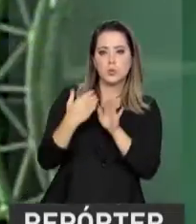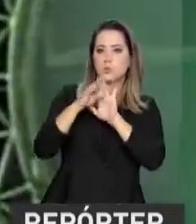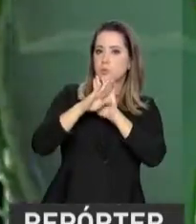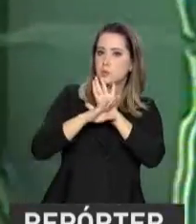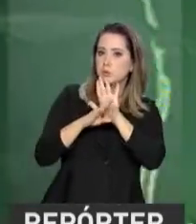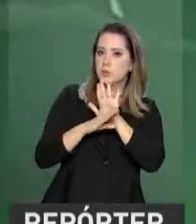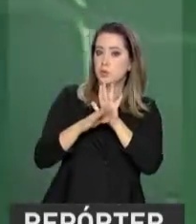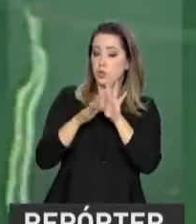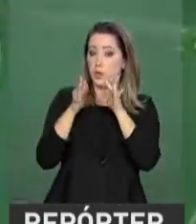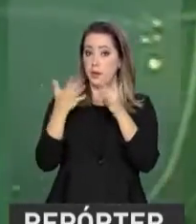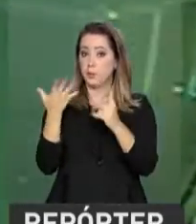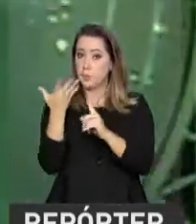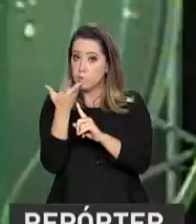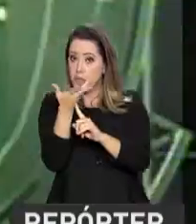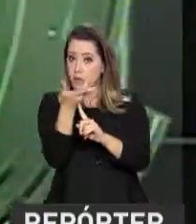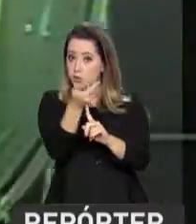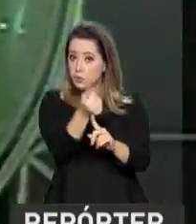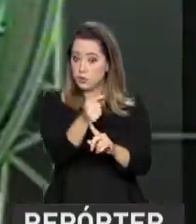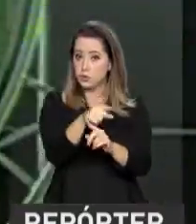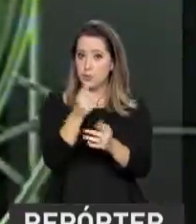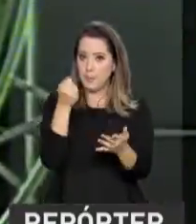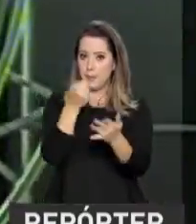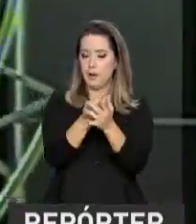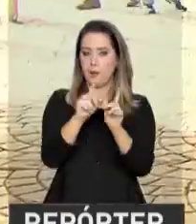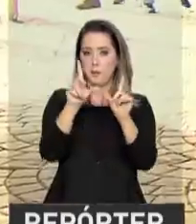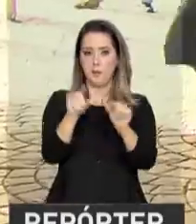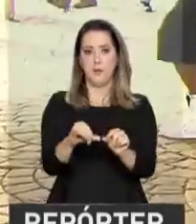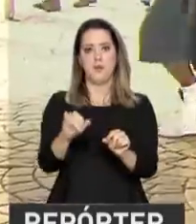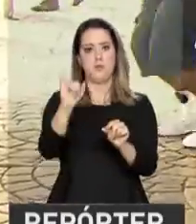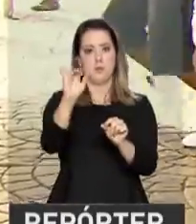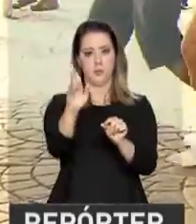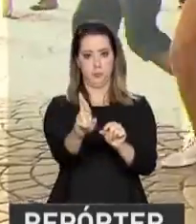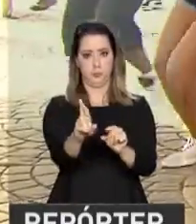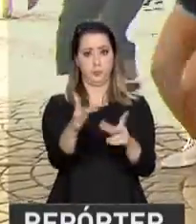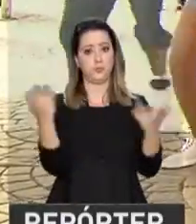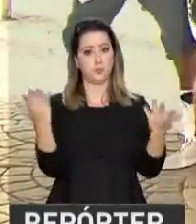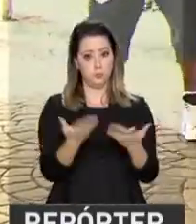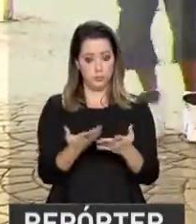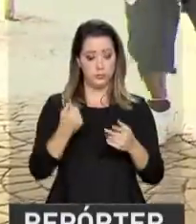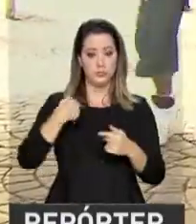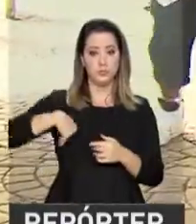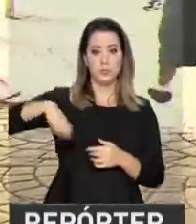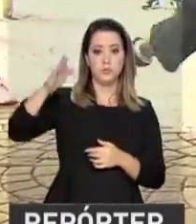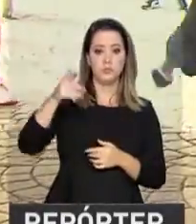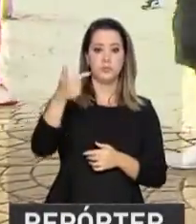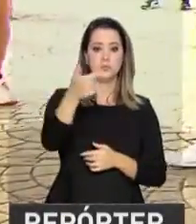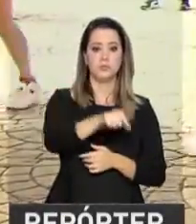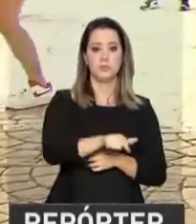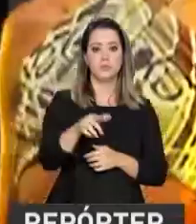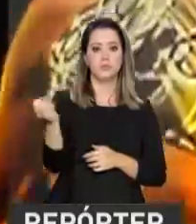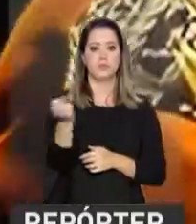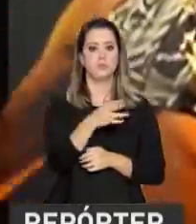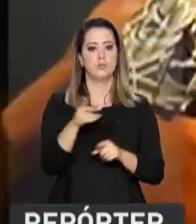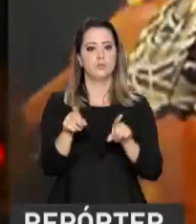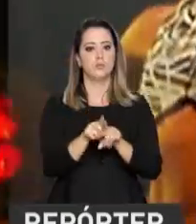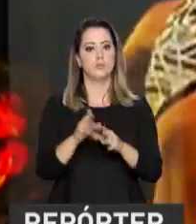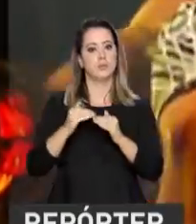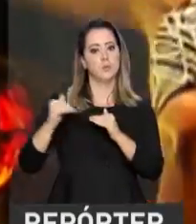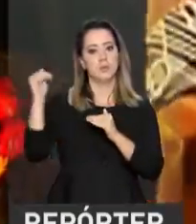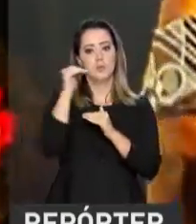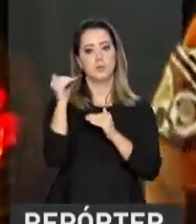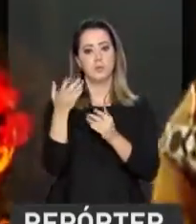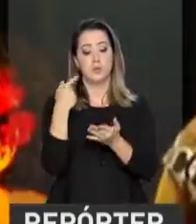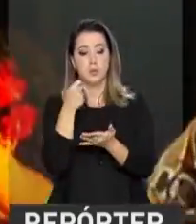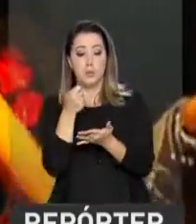e, em troca, paguem menos imposto de renda. Agora o mecanismo passa por mais uma atualização para aumentar o valor